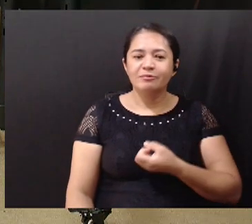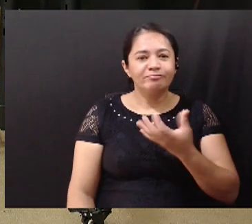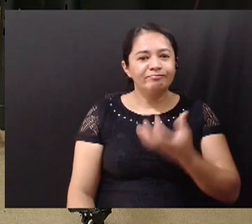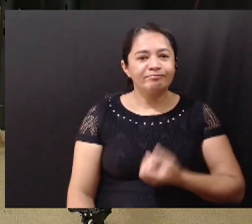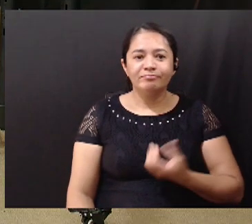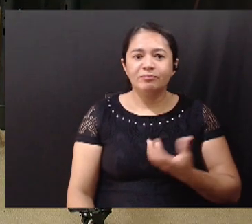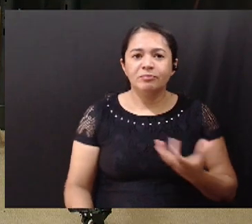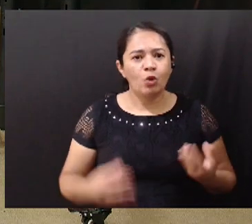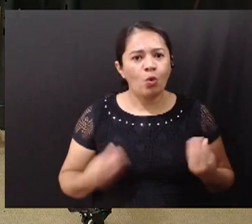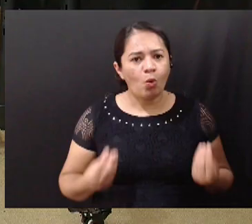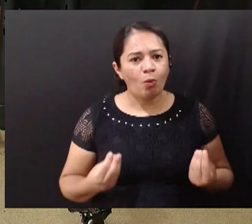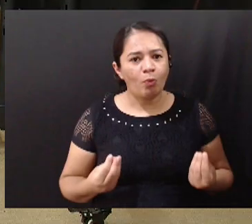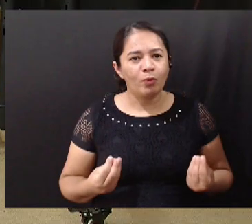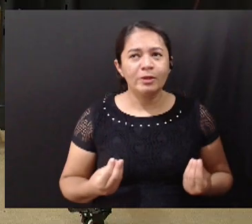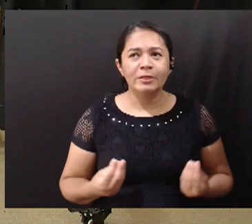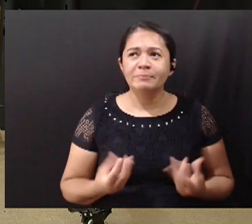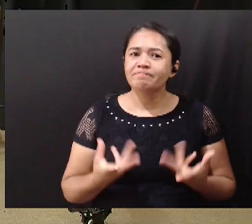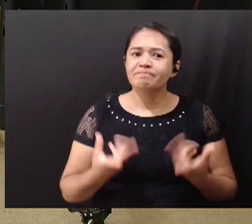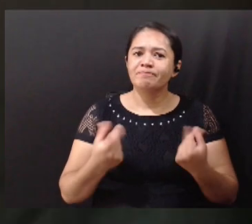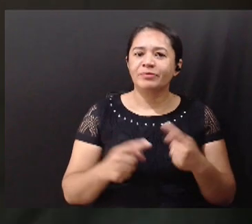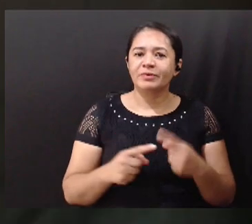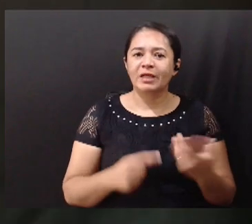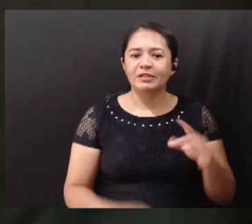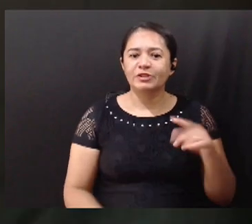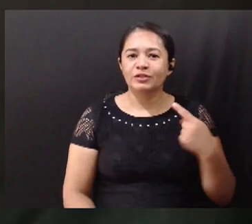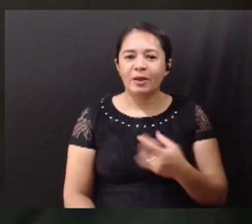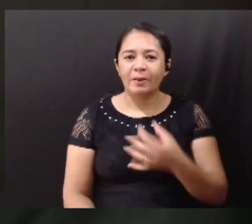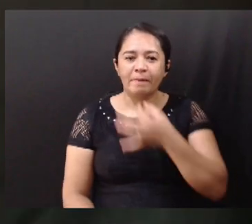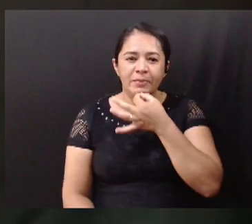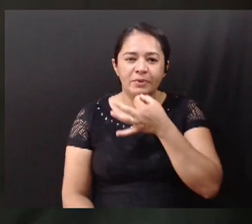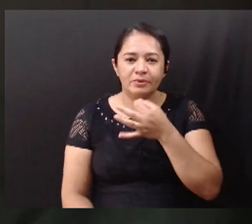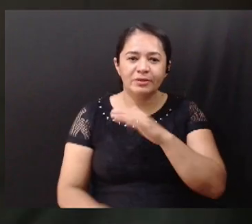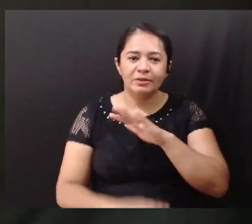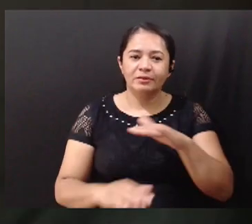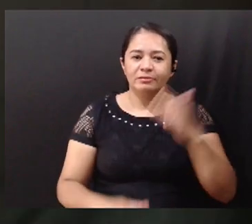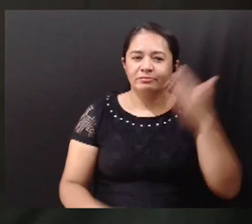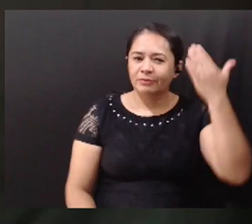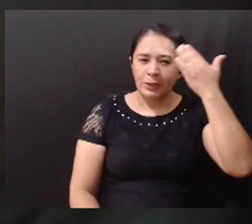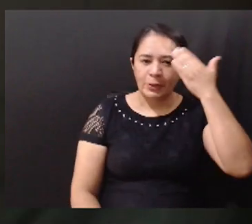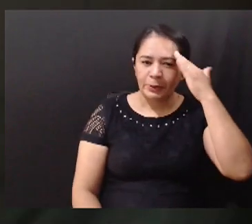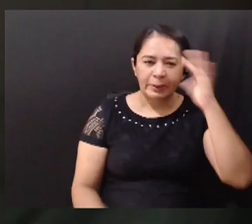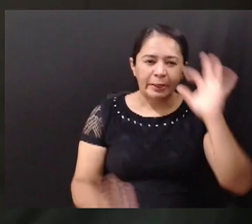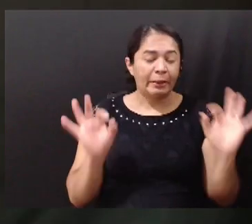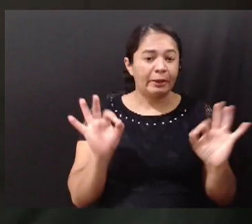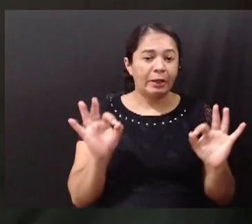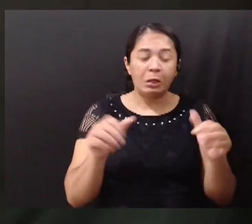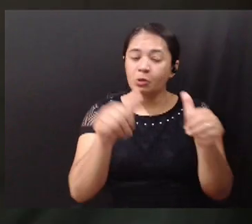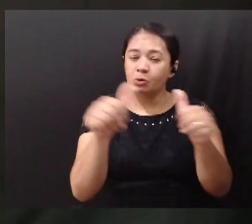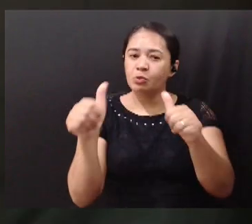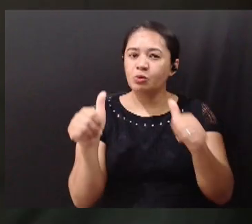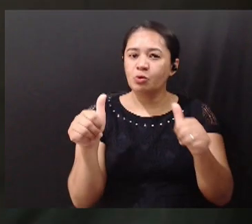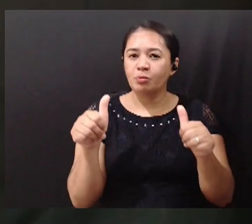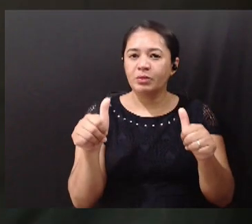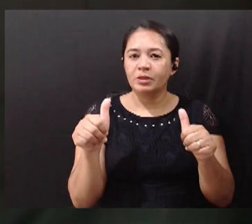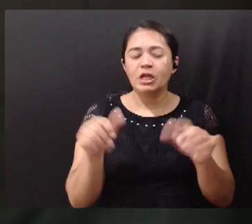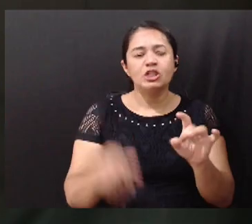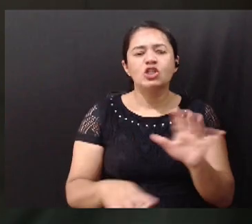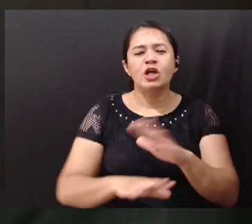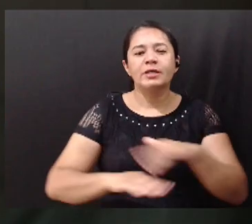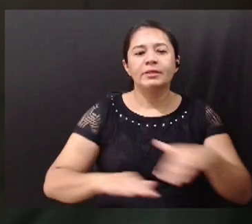impressionante, porque às vezes a gente acha que a criança ela não está entendendo e que está tudo bem, é só uma criança, mas